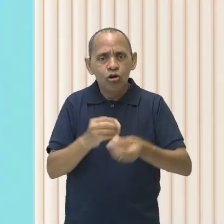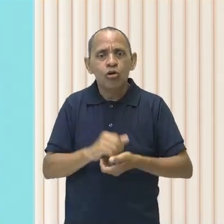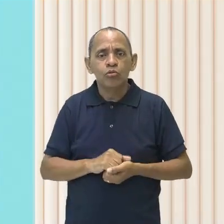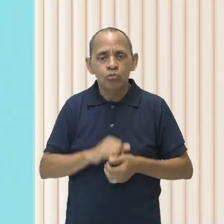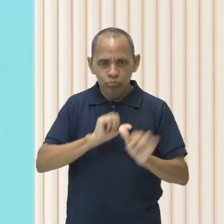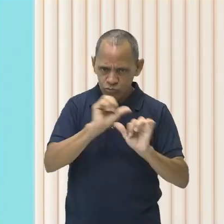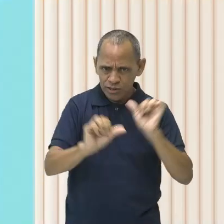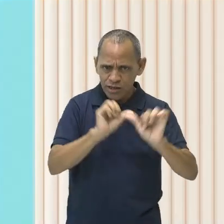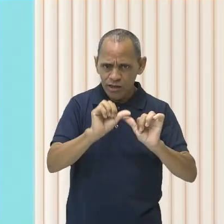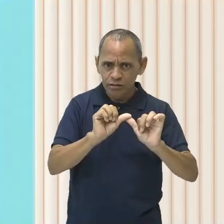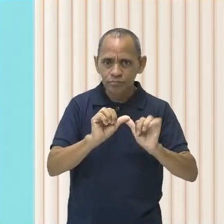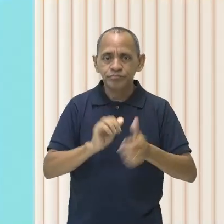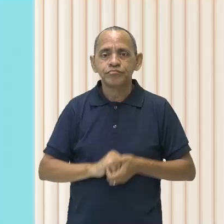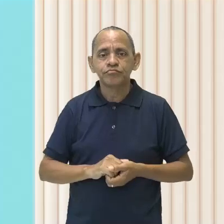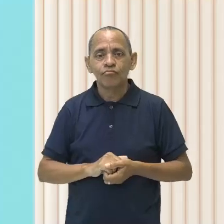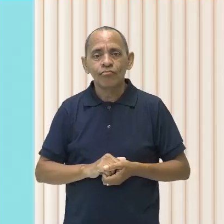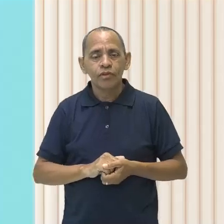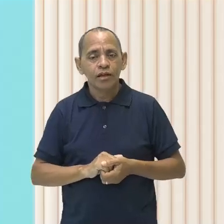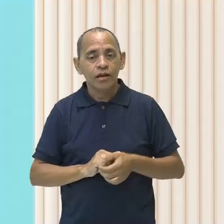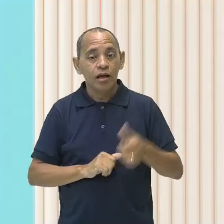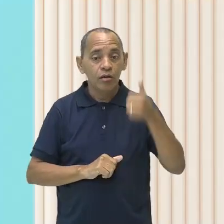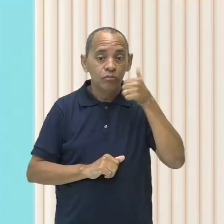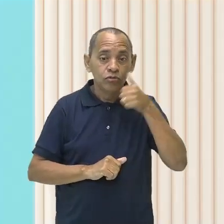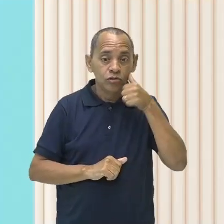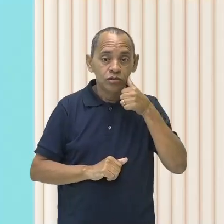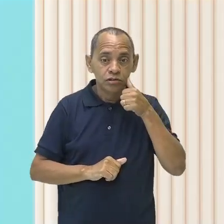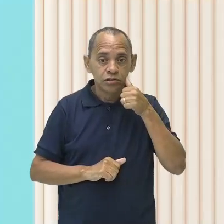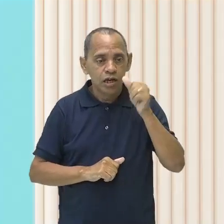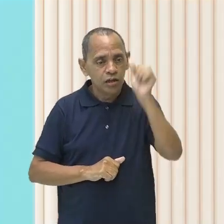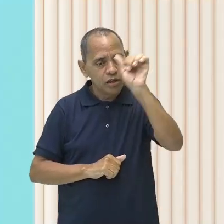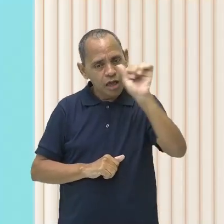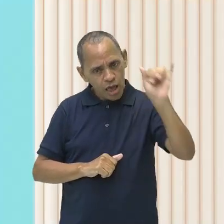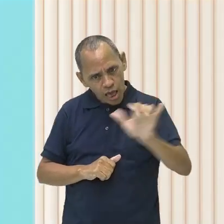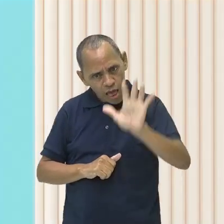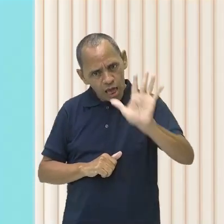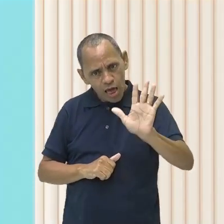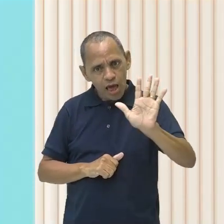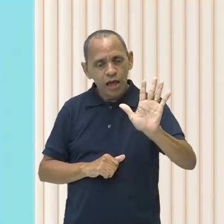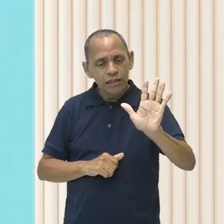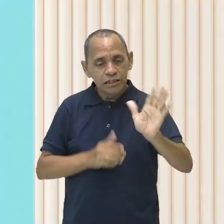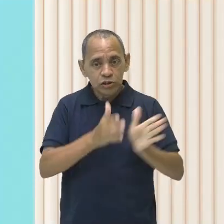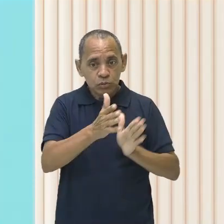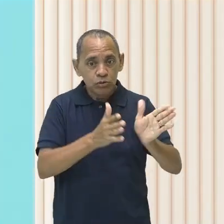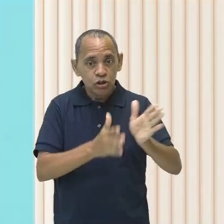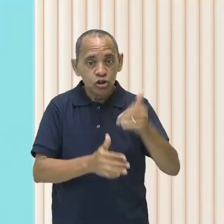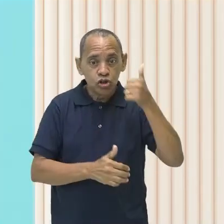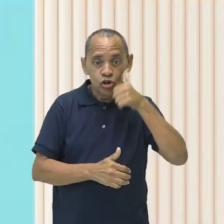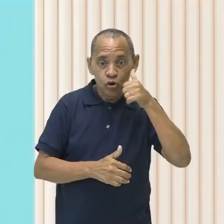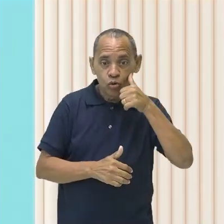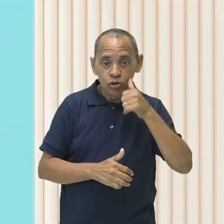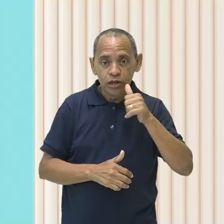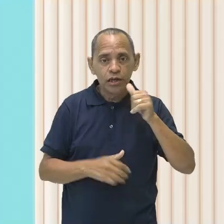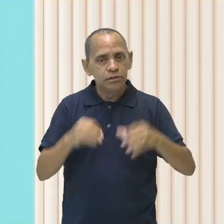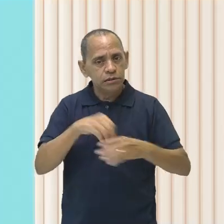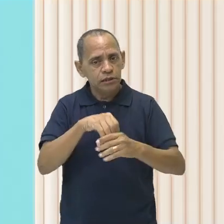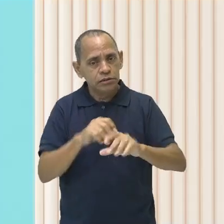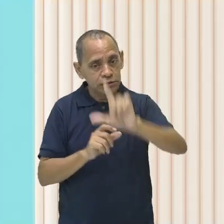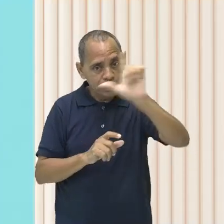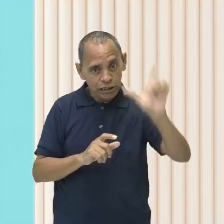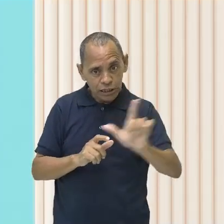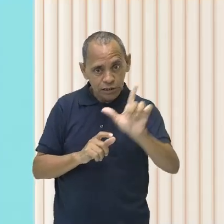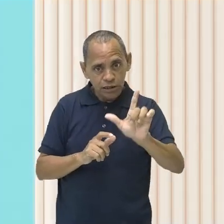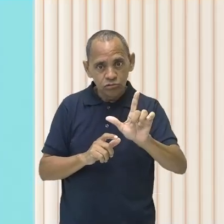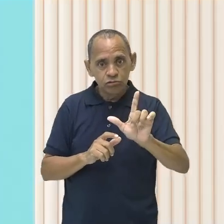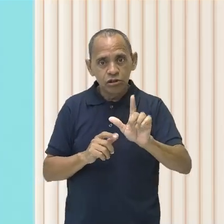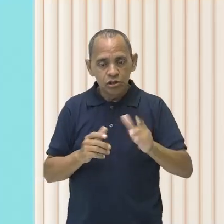muito? Será que essa imagem, as funções dessa época, difere muito da mulher na literatura